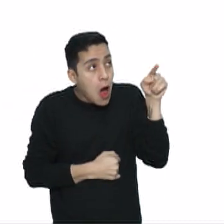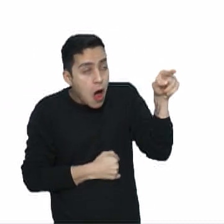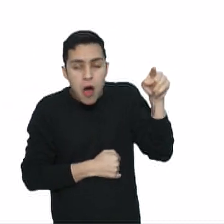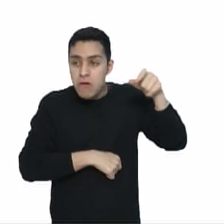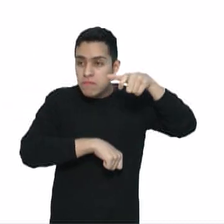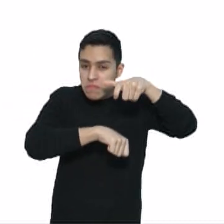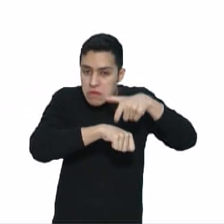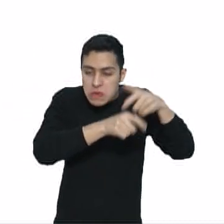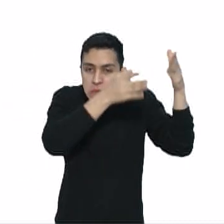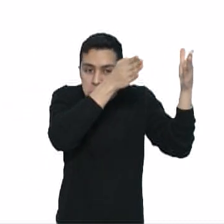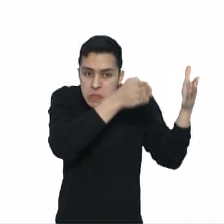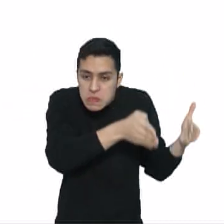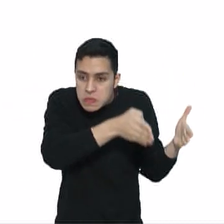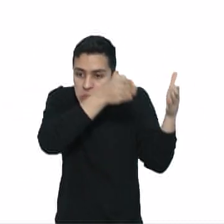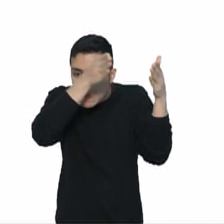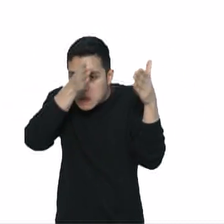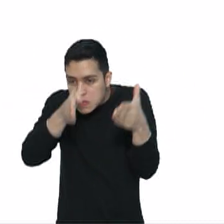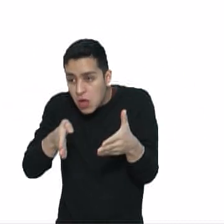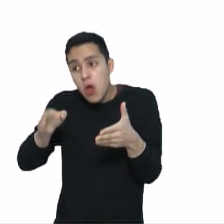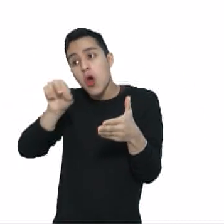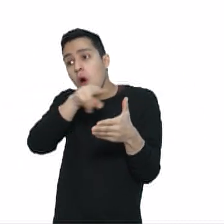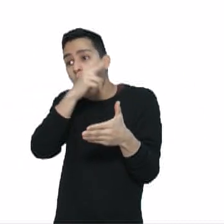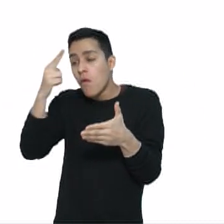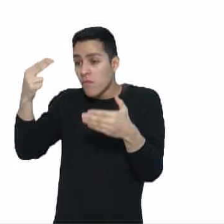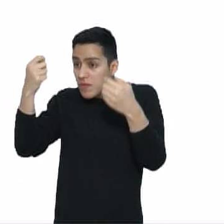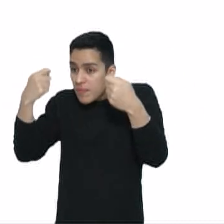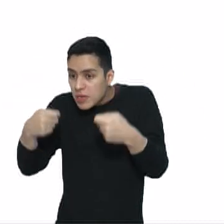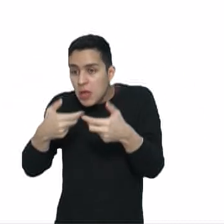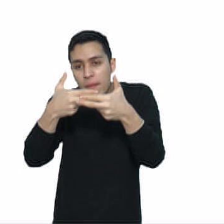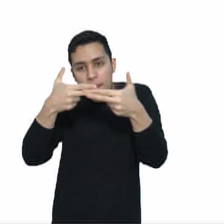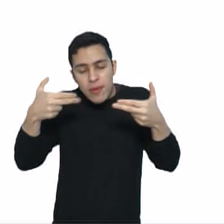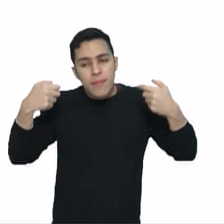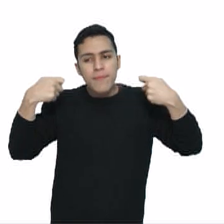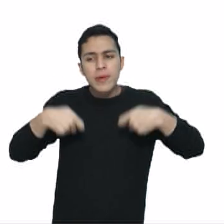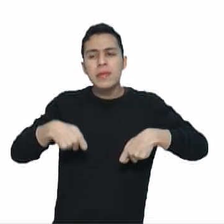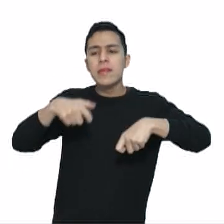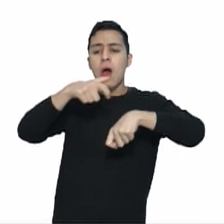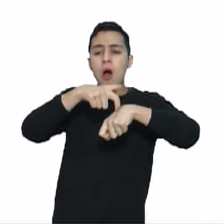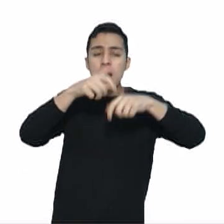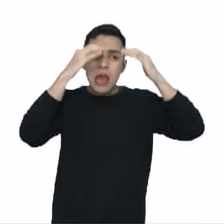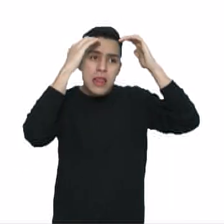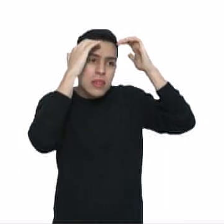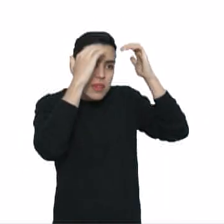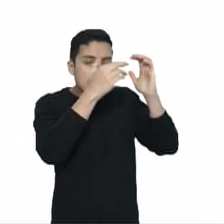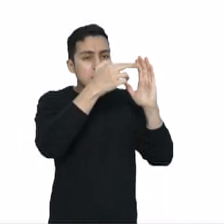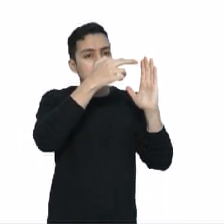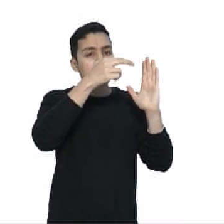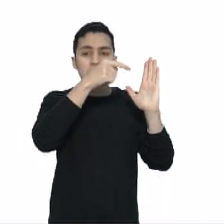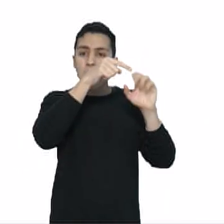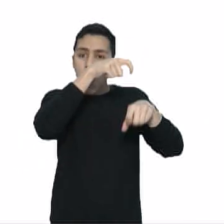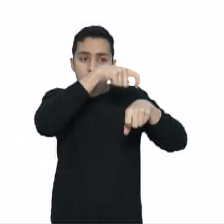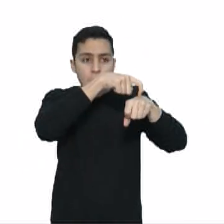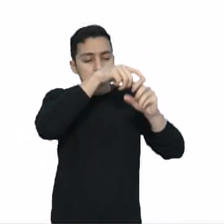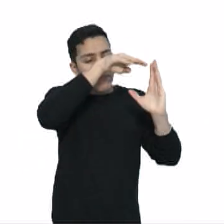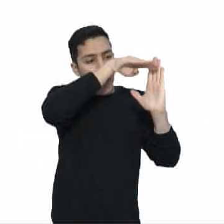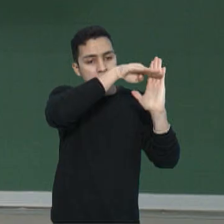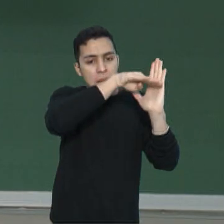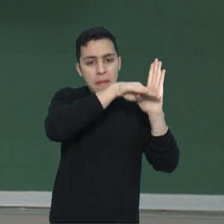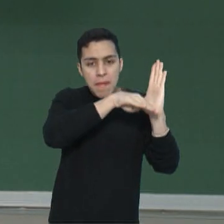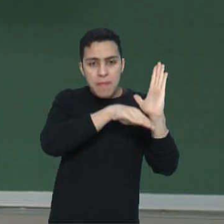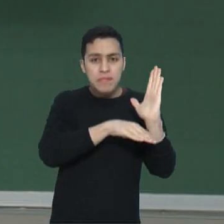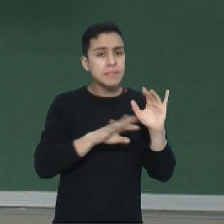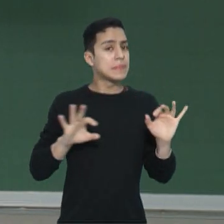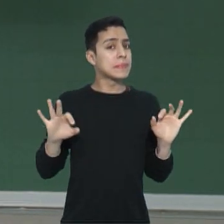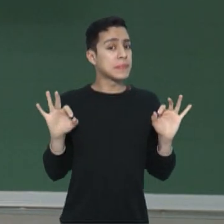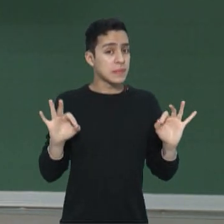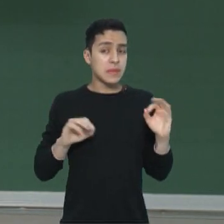serviços prestados ou a serem solicitados devem ocorrer respeitando os horários. Isso mesmo,